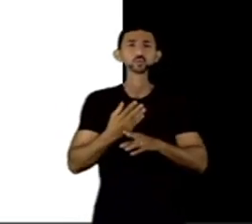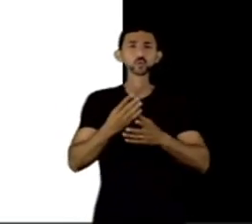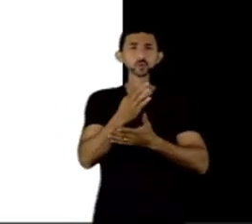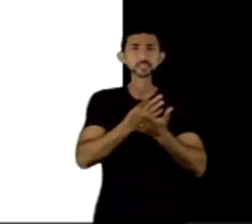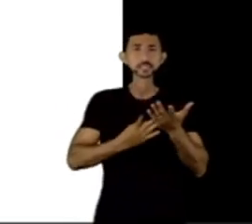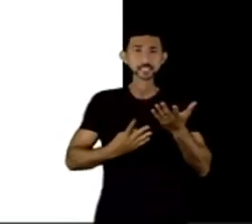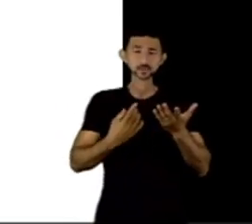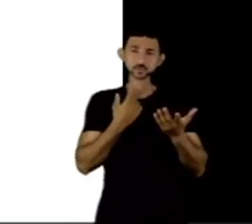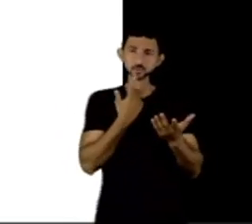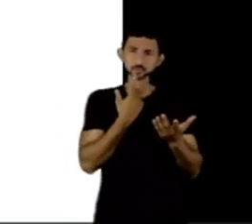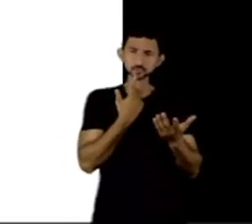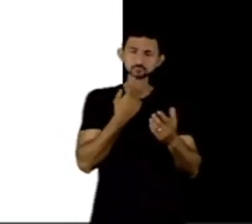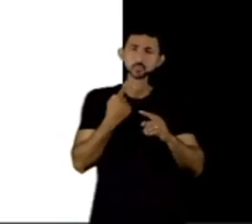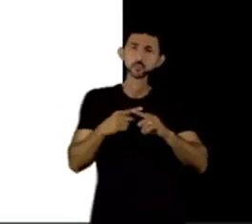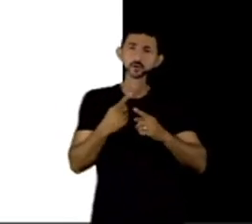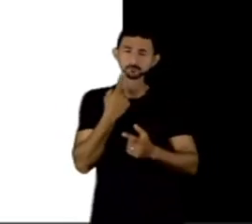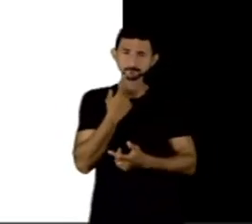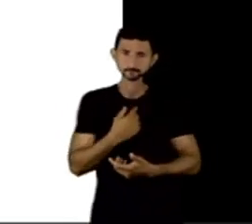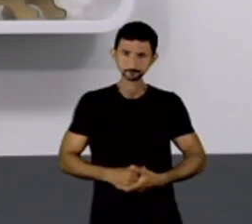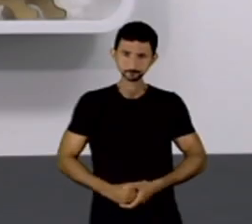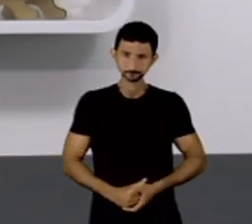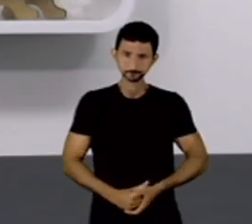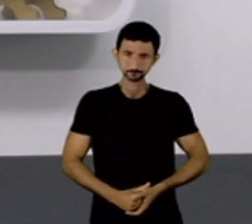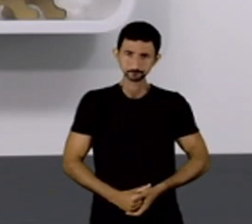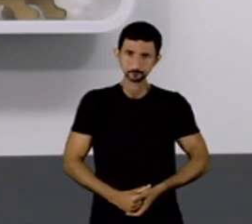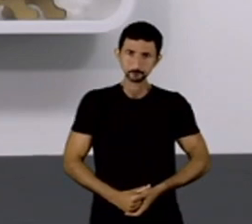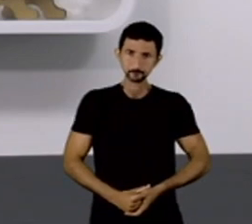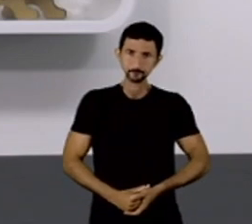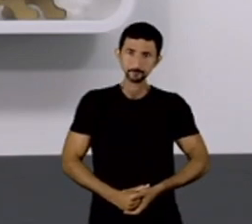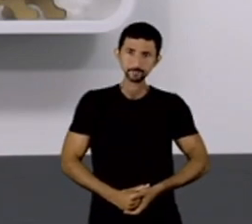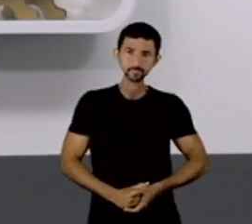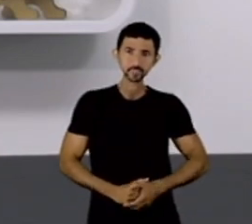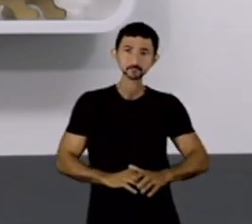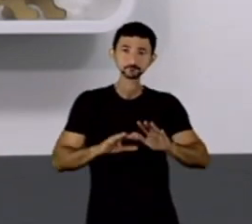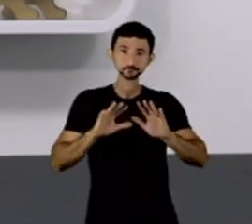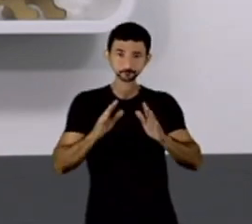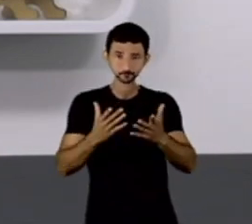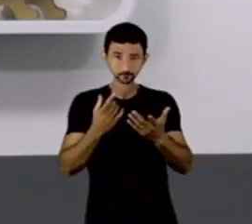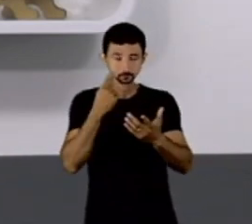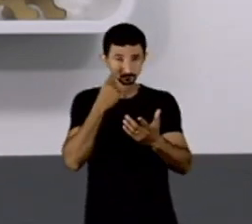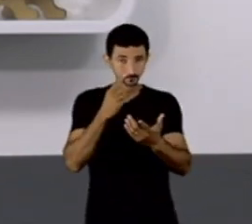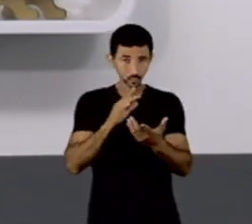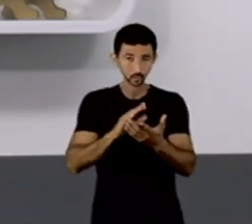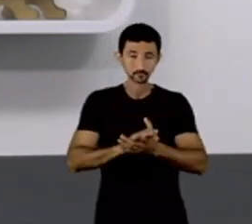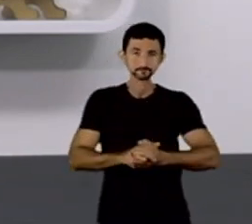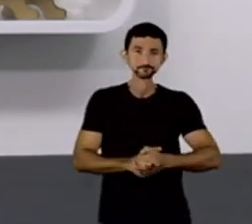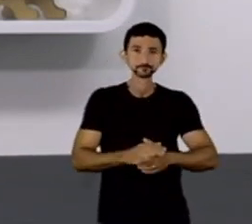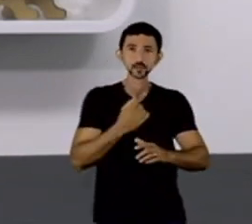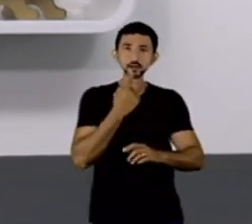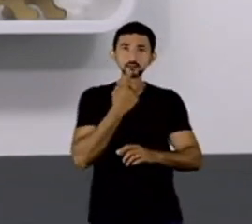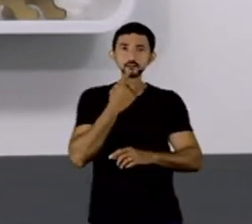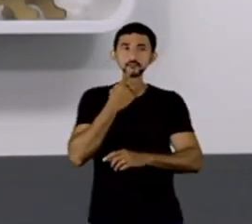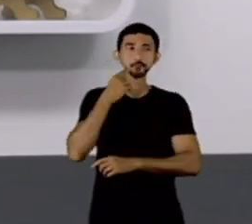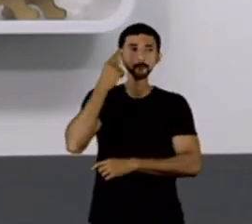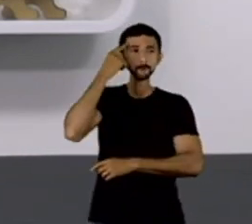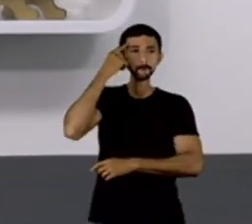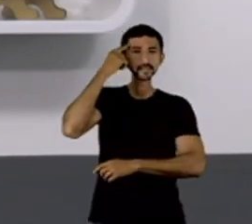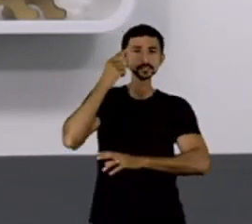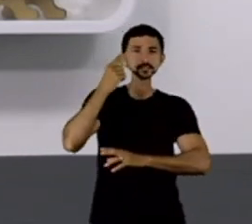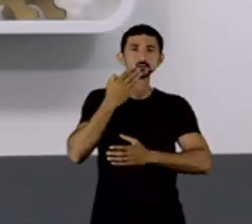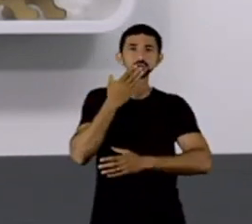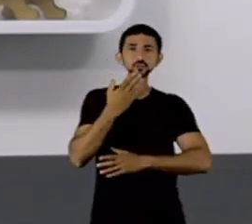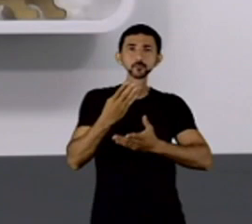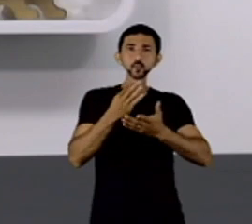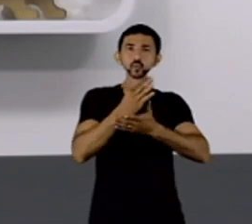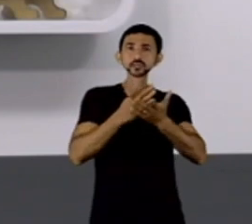texto argumentativo? Olha aqui para mim e depois a gente volta aí para o texto. Quando nós pensamos em tipologia